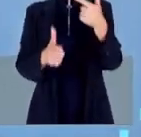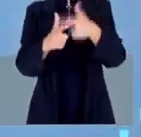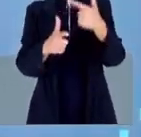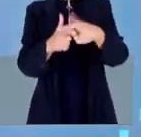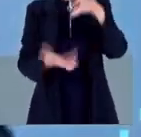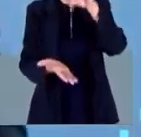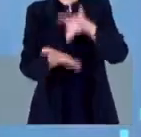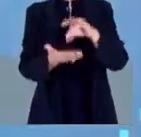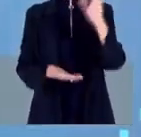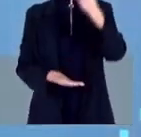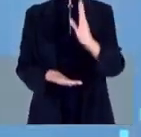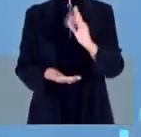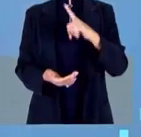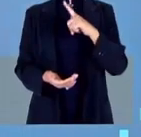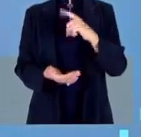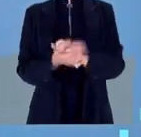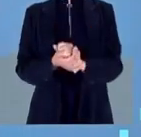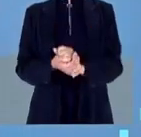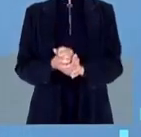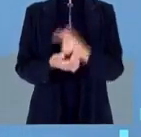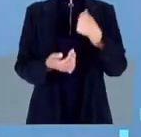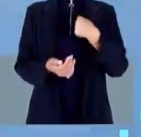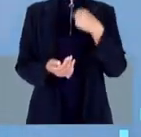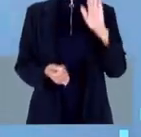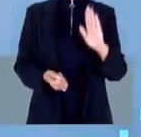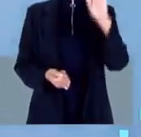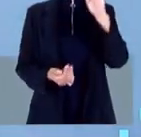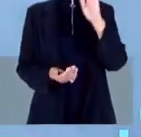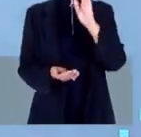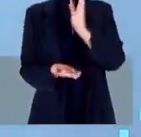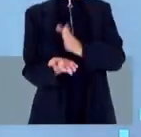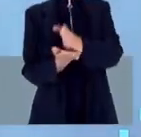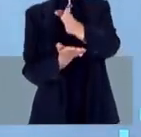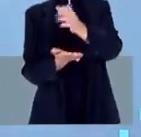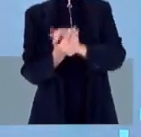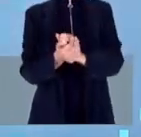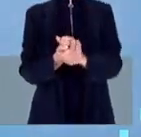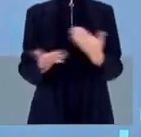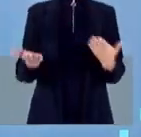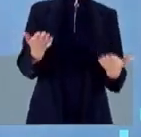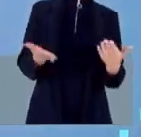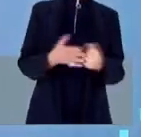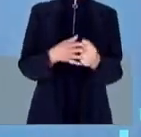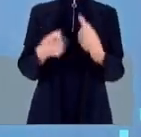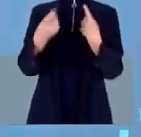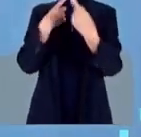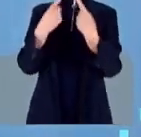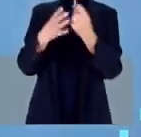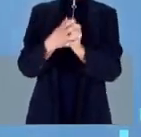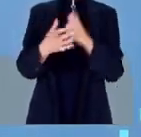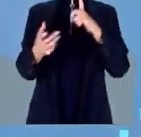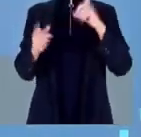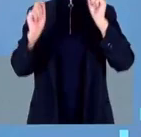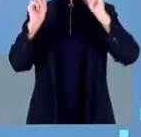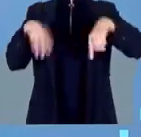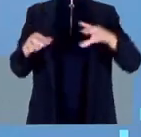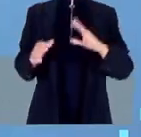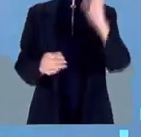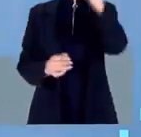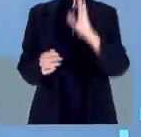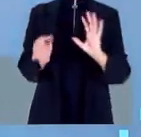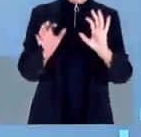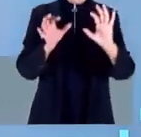reais problemas do Brasil e só uma candidatura de centro como a nossa com moderação com equilíbrio com diálogo tem a capacidade de unir o Brasil